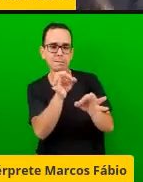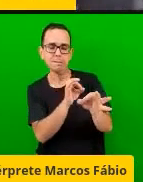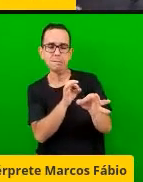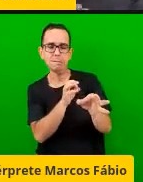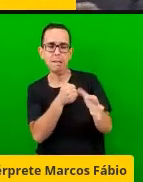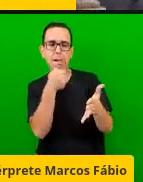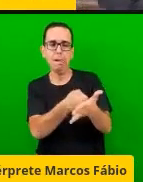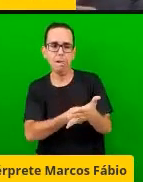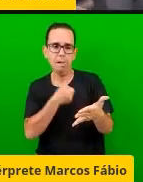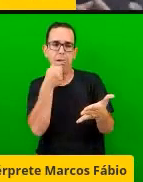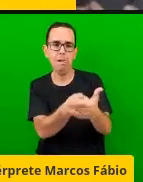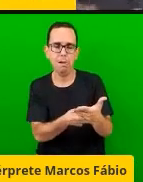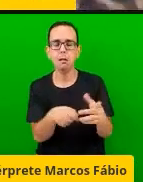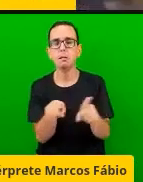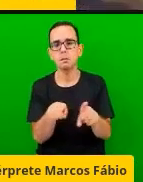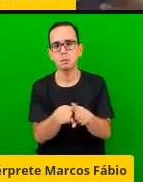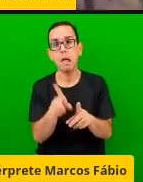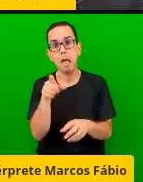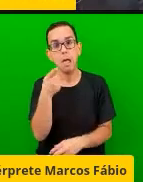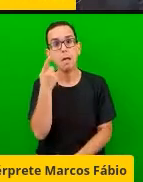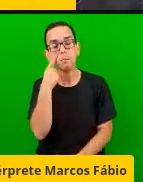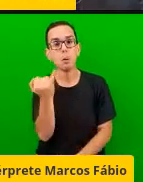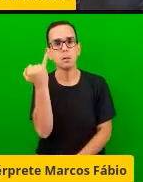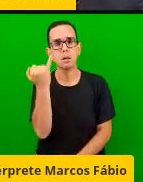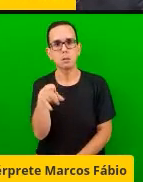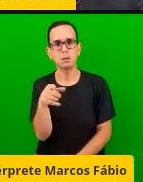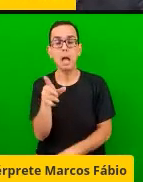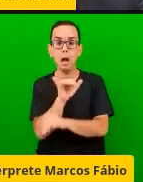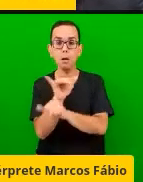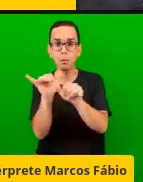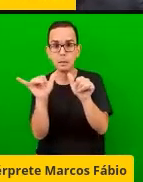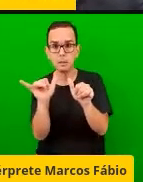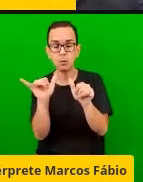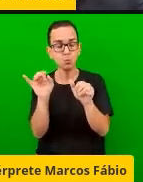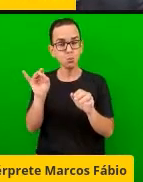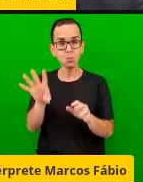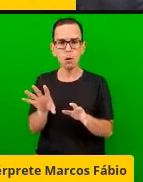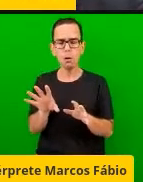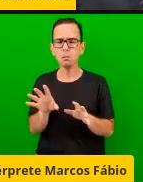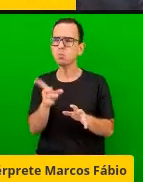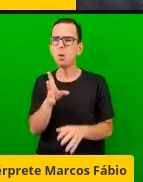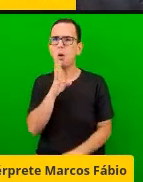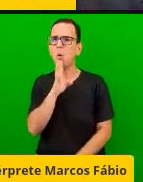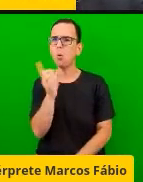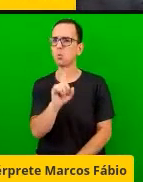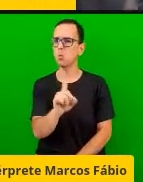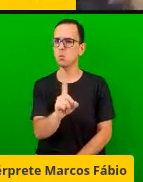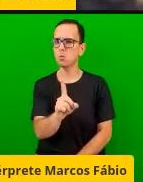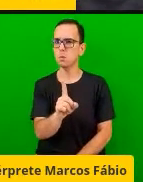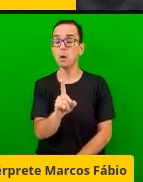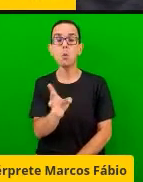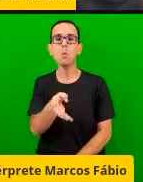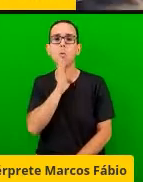é importante destacar ainda, a informação em si, ela não é conhecimento. O conhecimento,